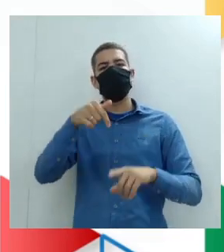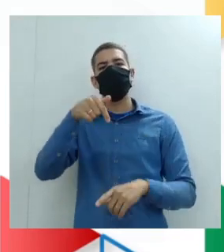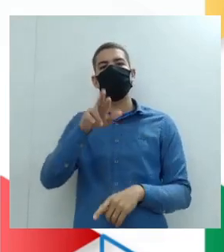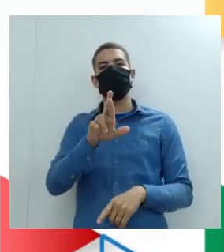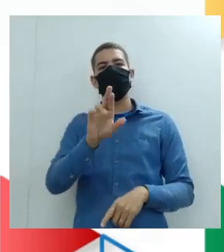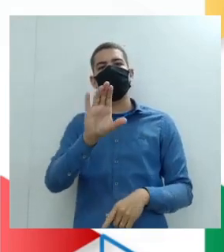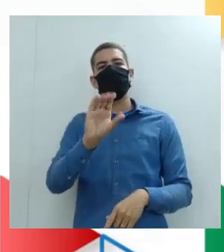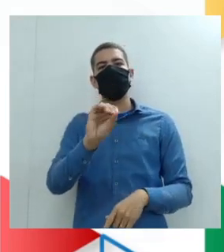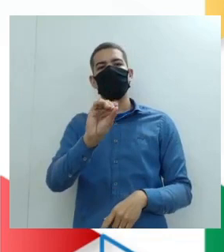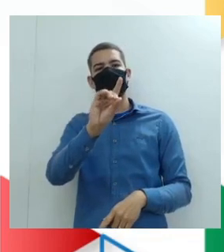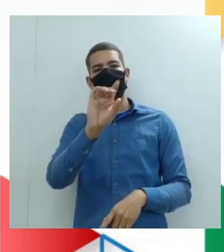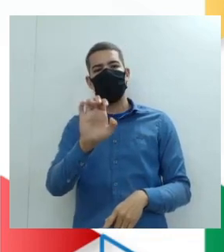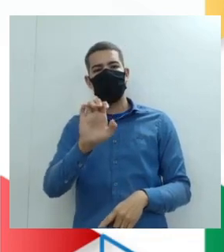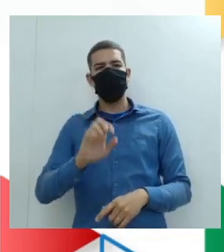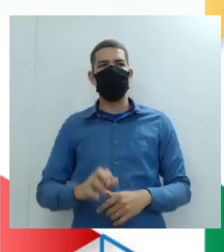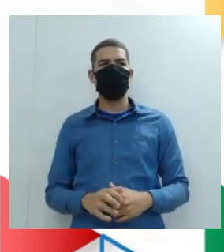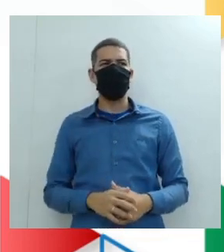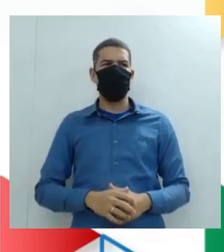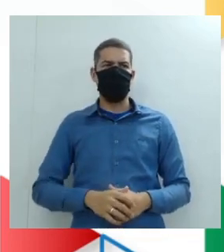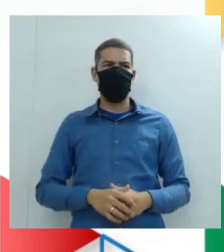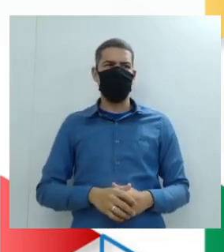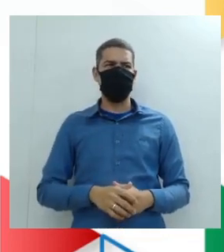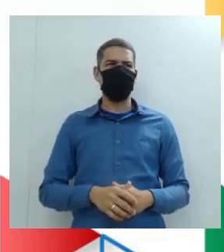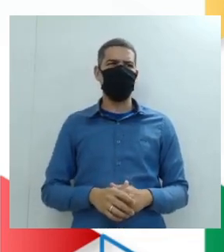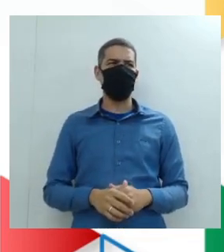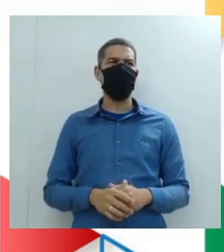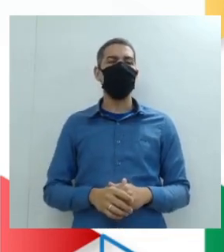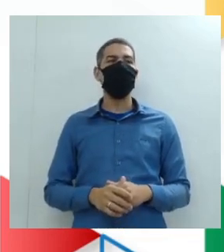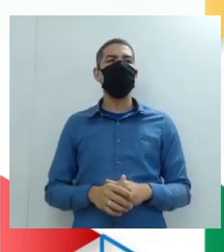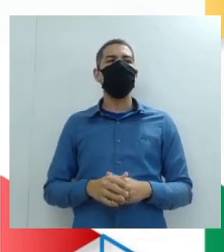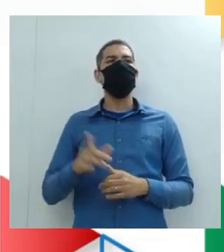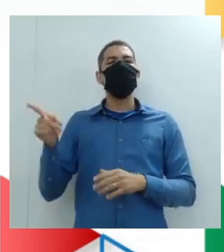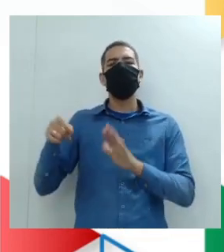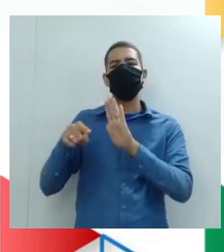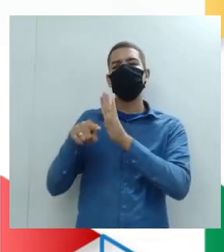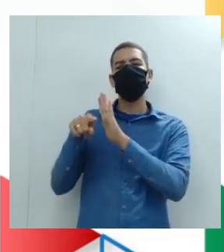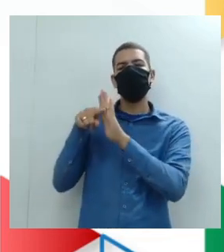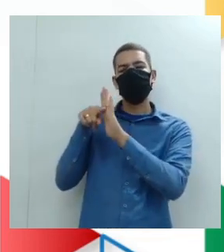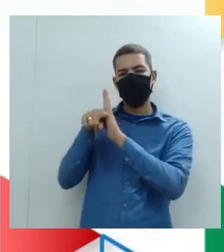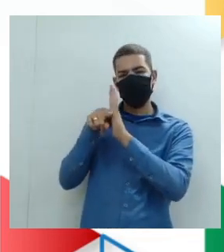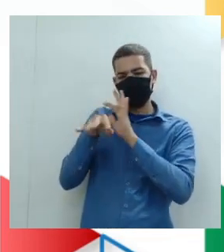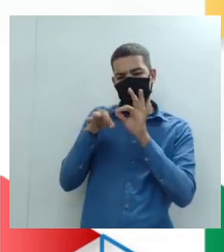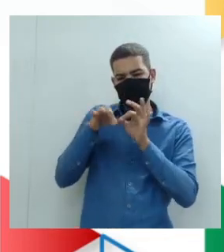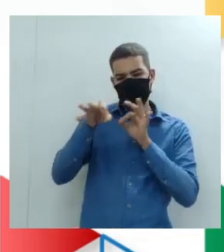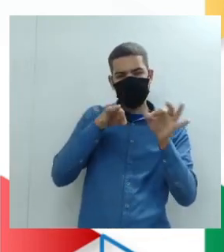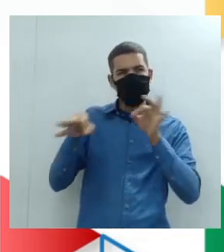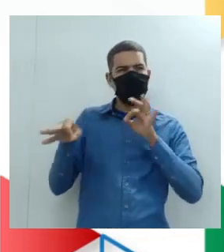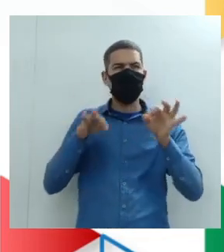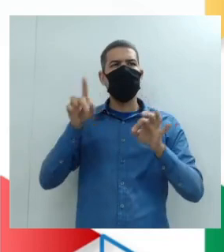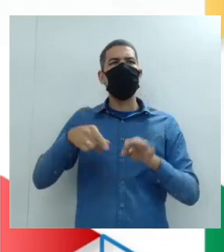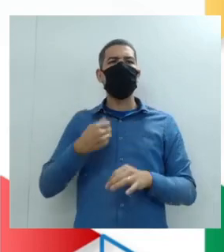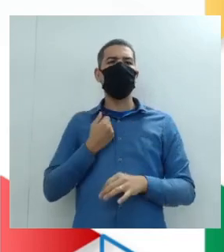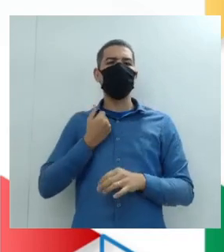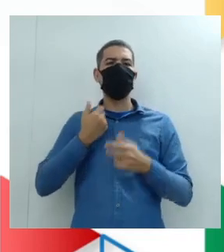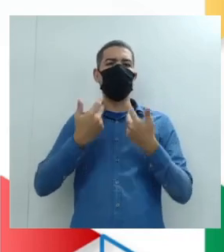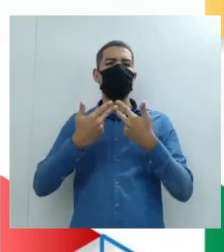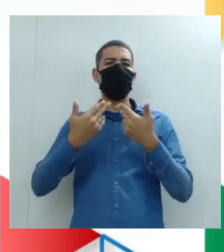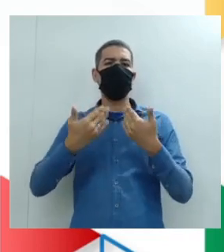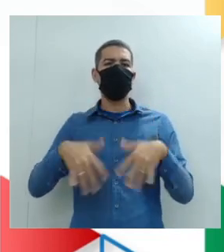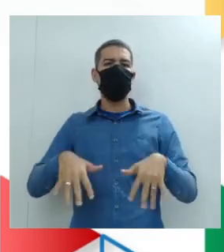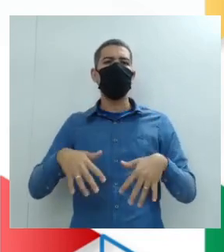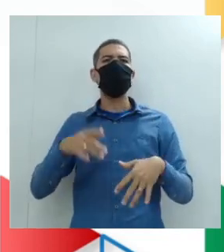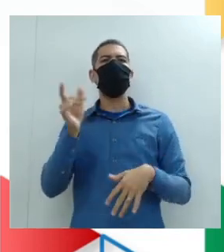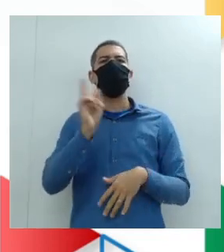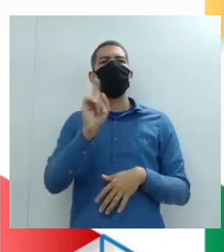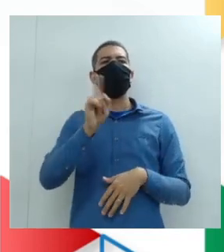aí na imprensa, tá bom? Segue comigo, ó. Essas medidas fracionárias não são números naturais, tá? São